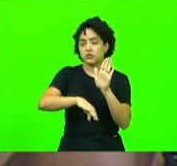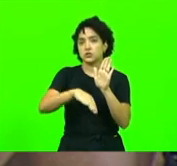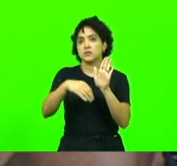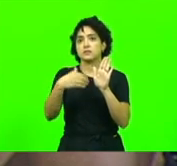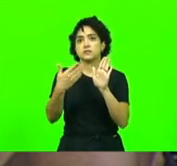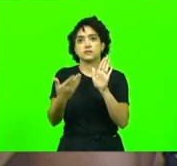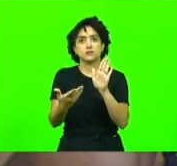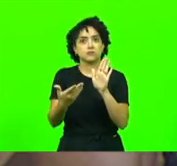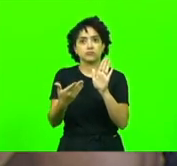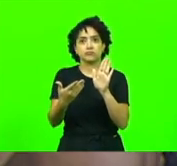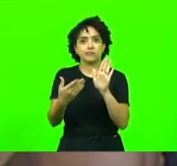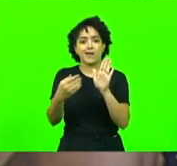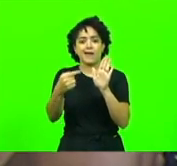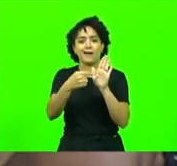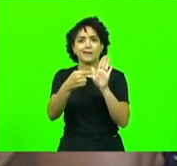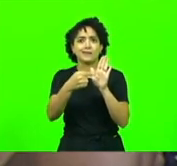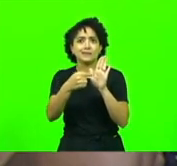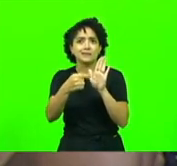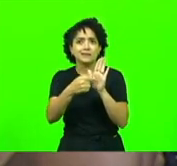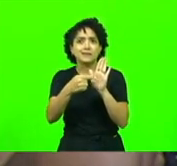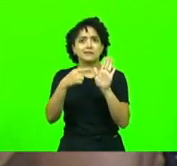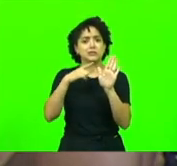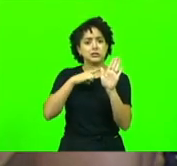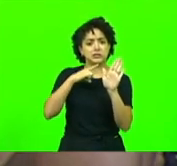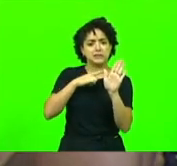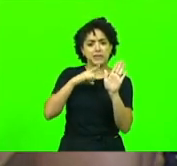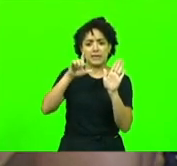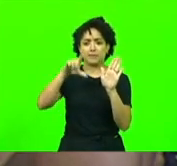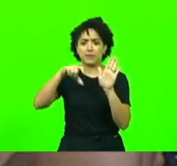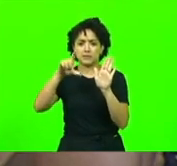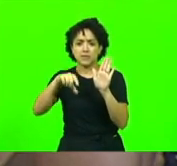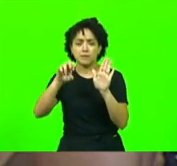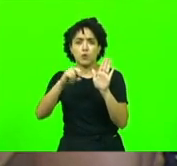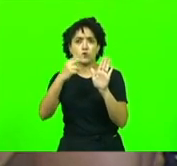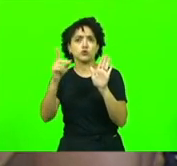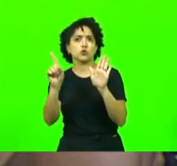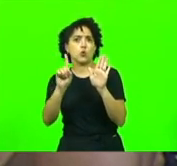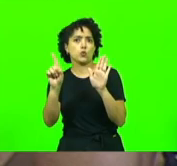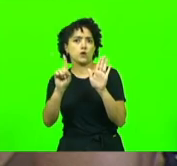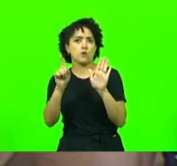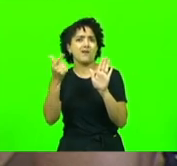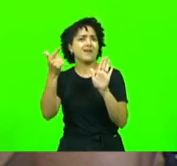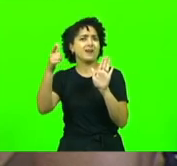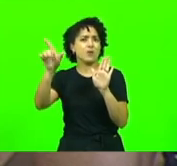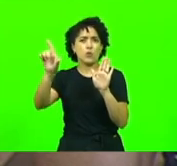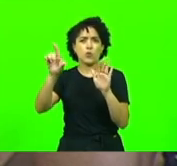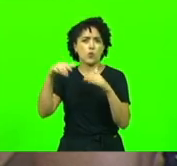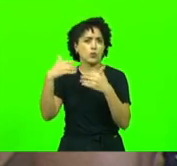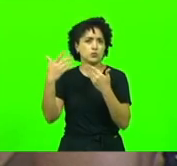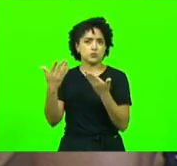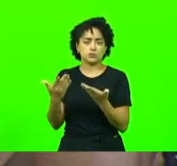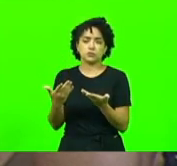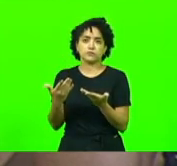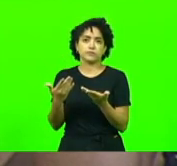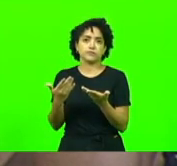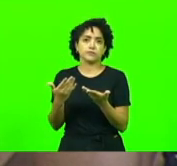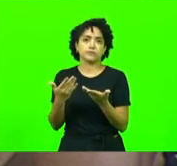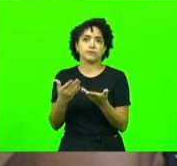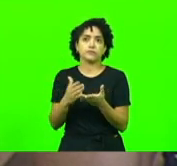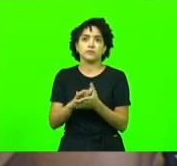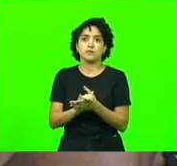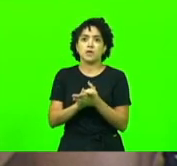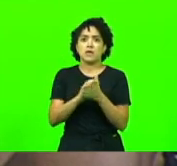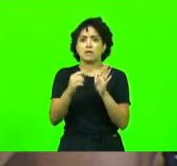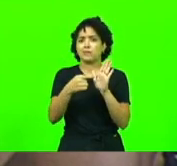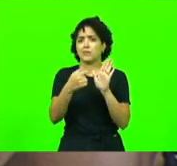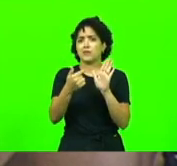não está falando ali de ter ou não ter passaporte. Era outro momento, era outra história. Não